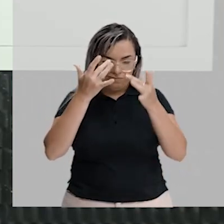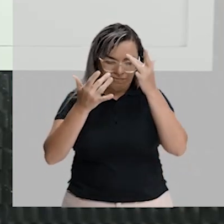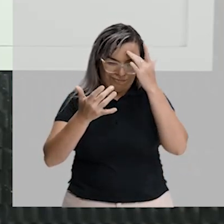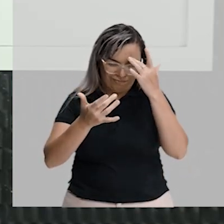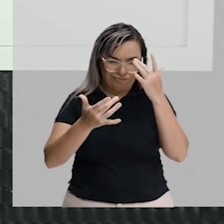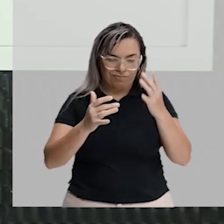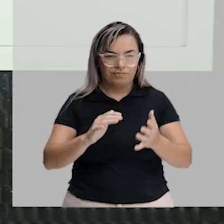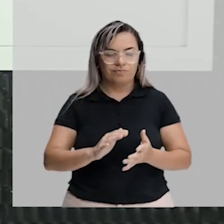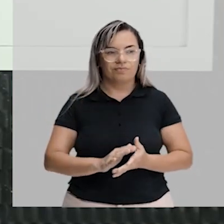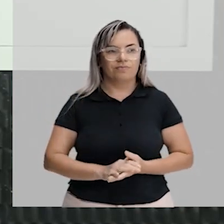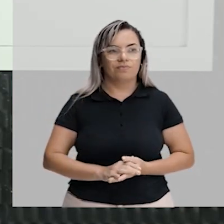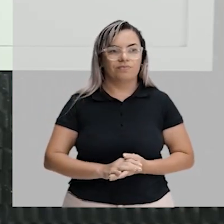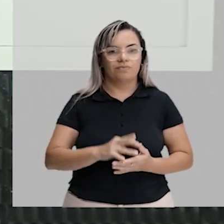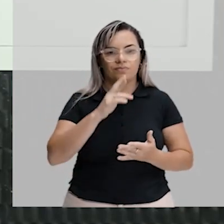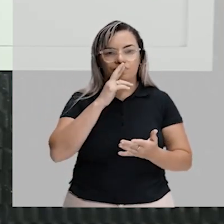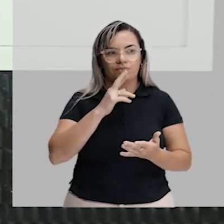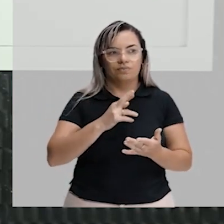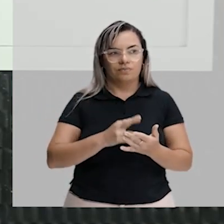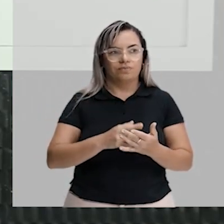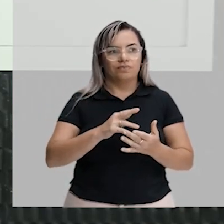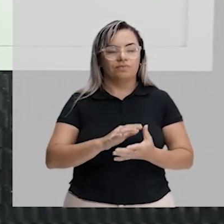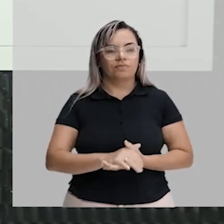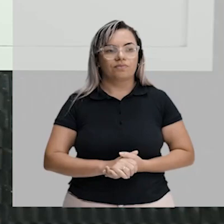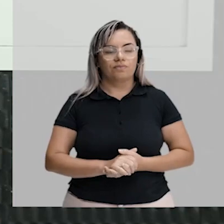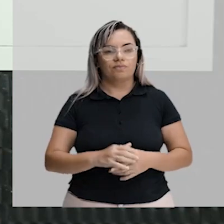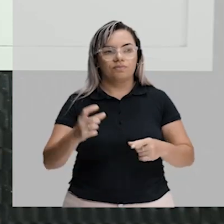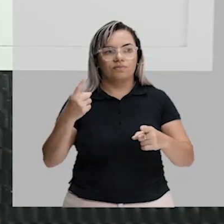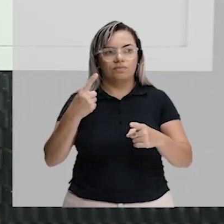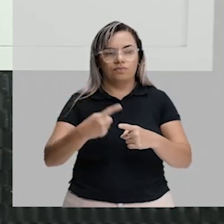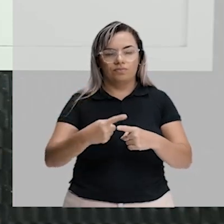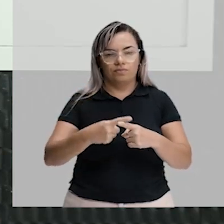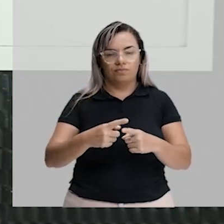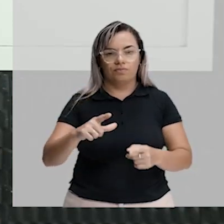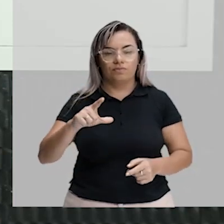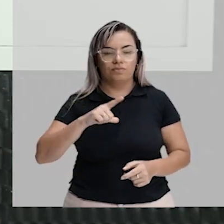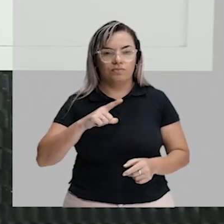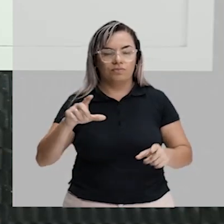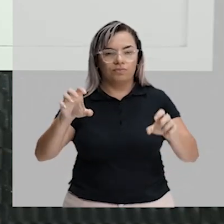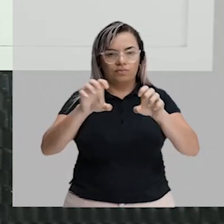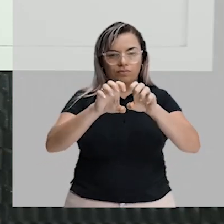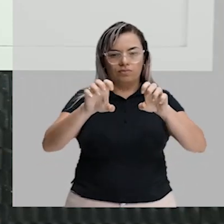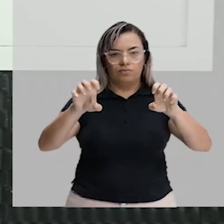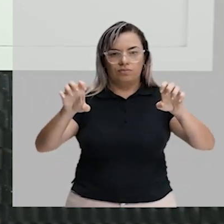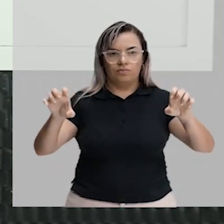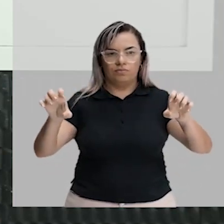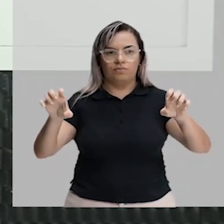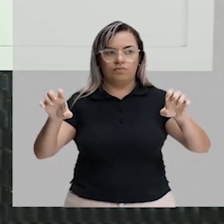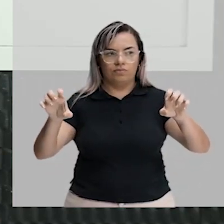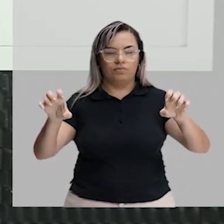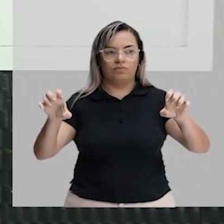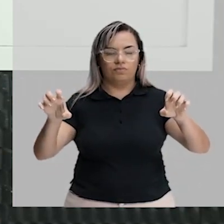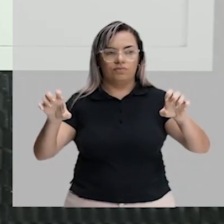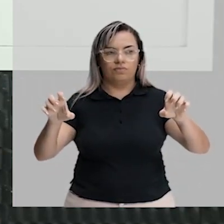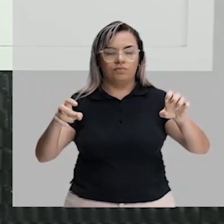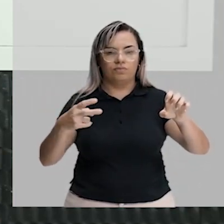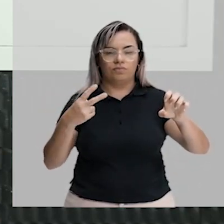Vou guardar essa informação, certo? Porque eu tenho uma equação com duas incógnitas, mas eu só tenho ela.